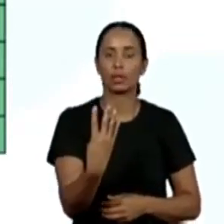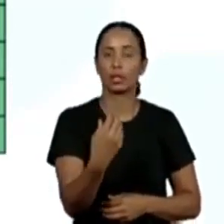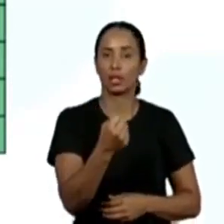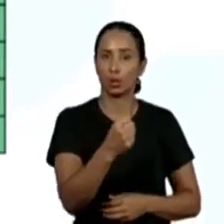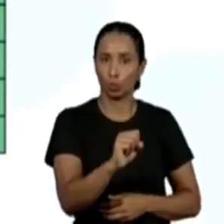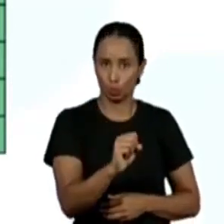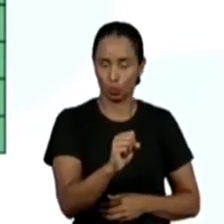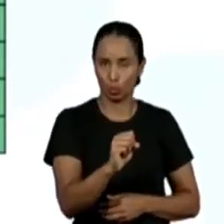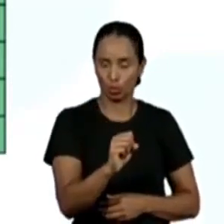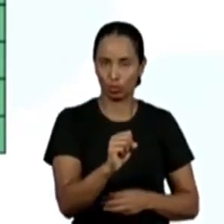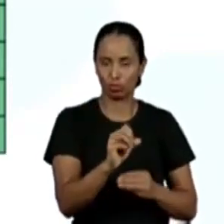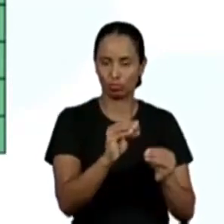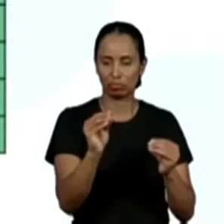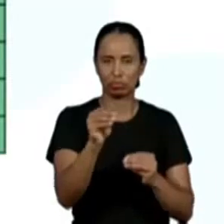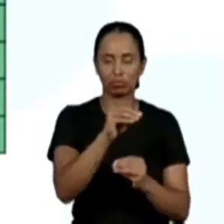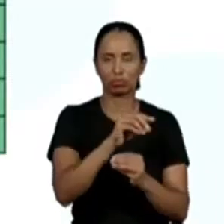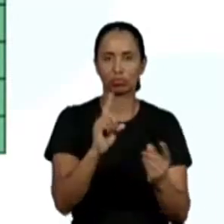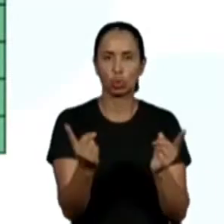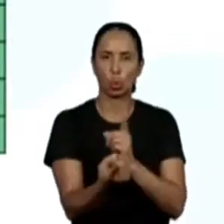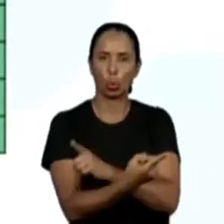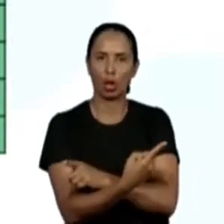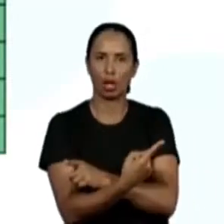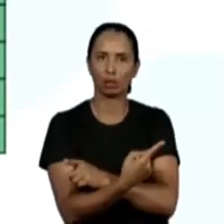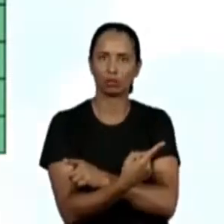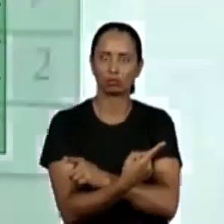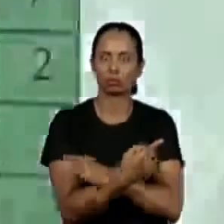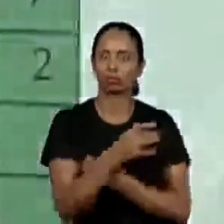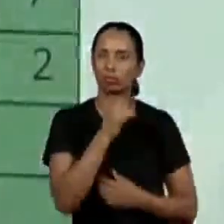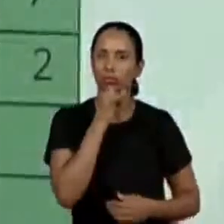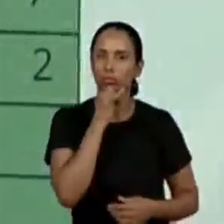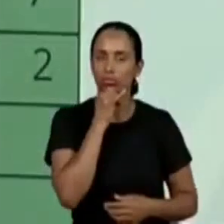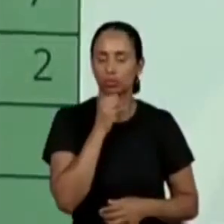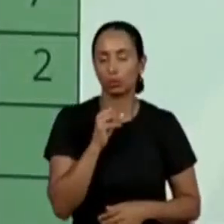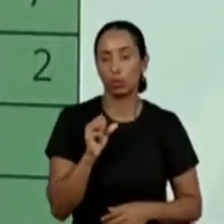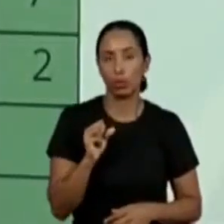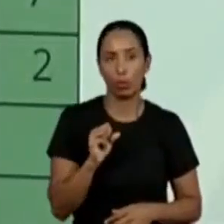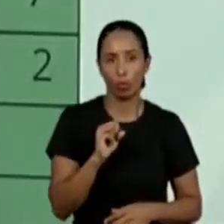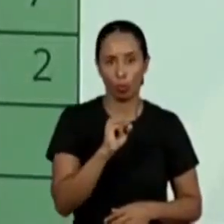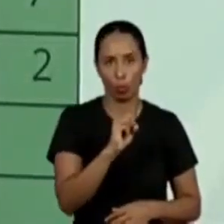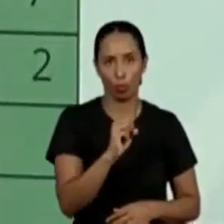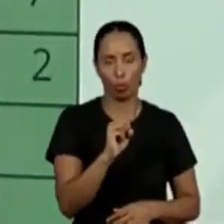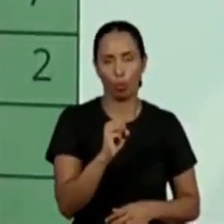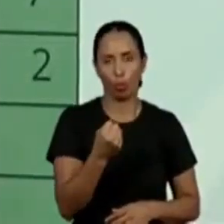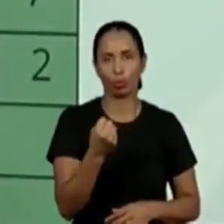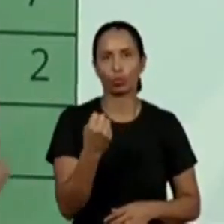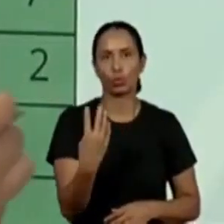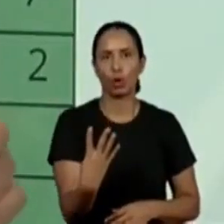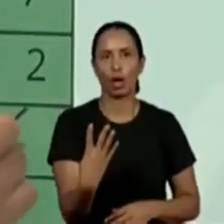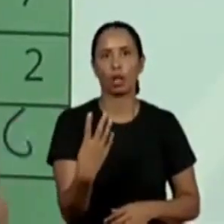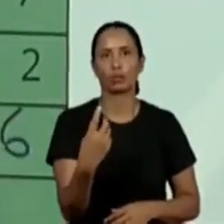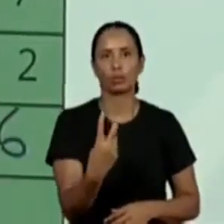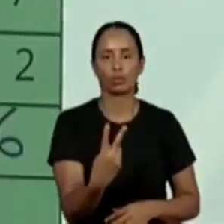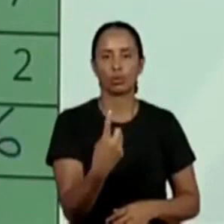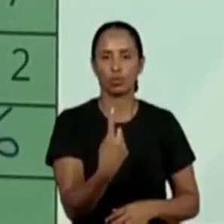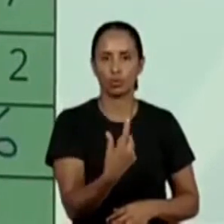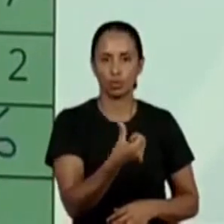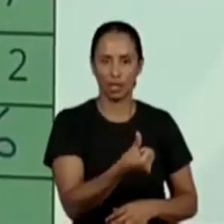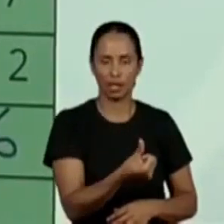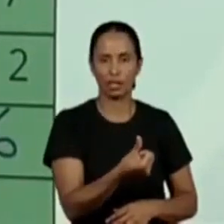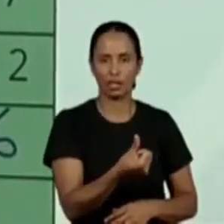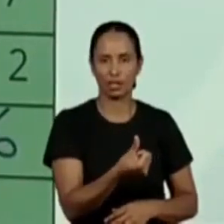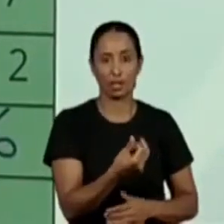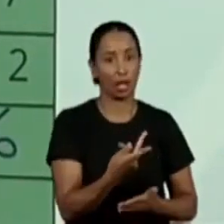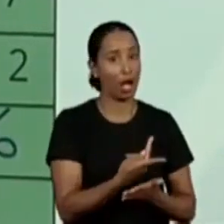61.248 fora da ordem, eu escreveria escrevendo assim, ó, 8, 4, 2, 1, 6,